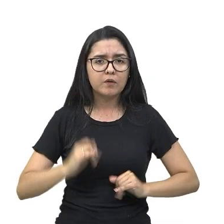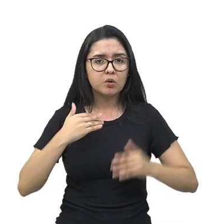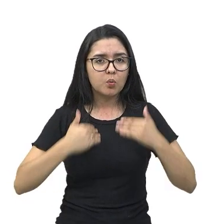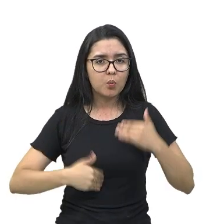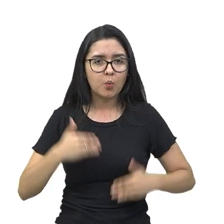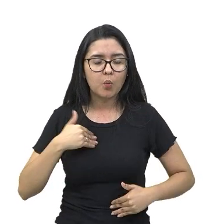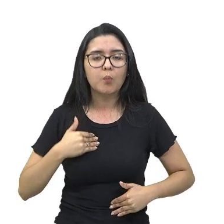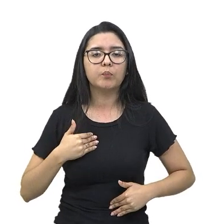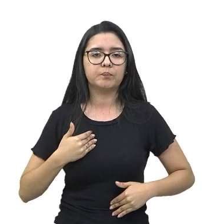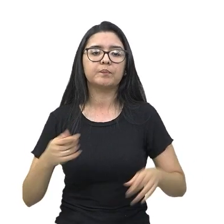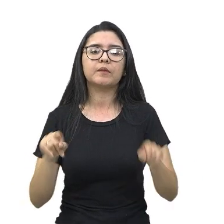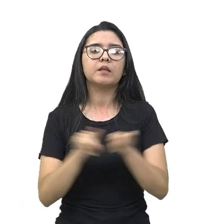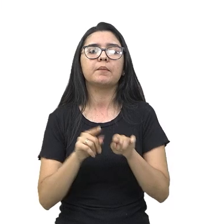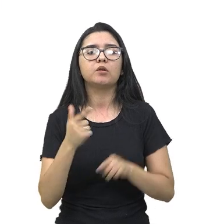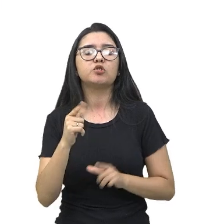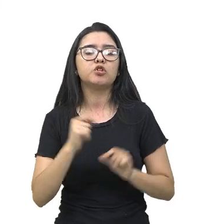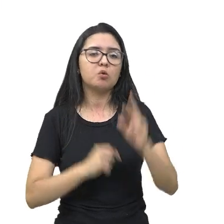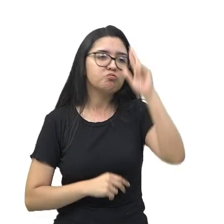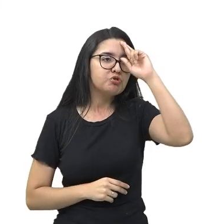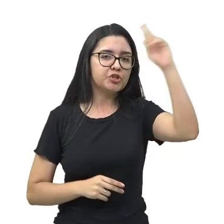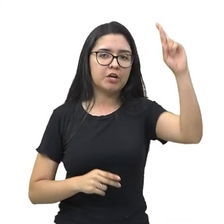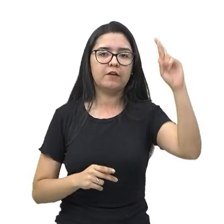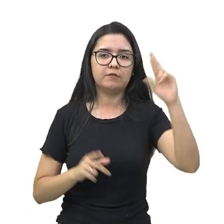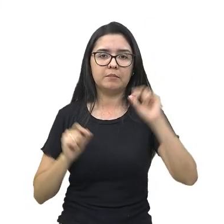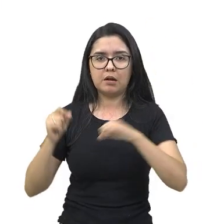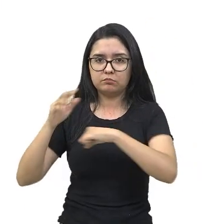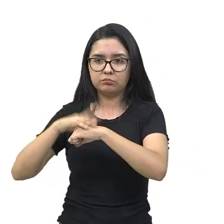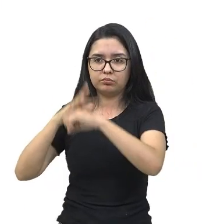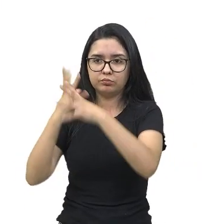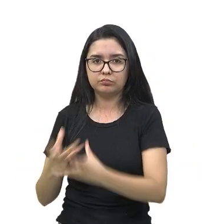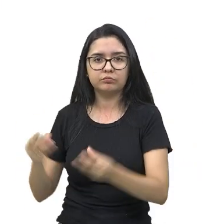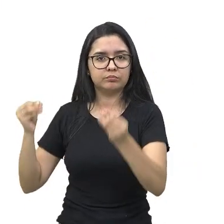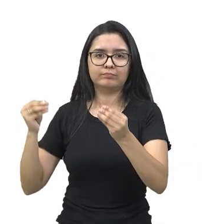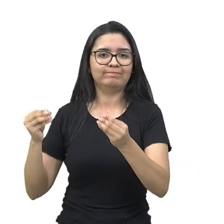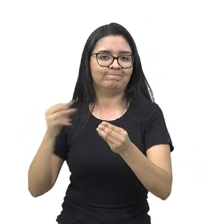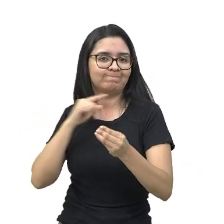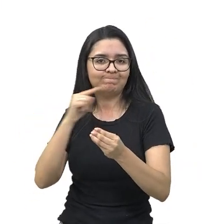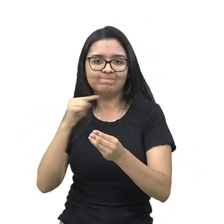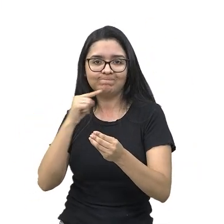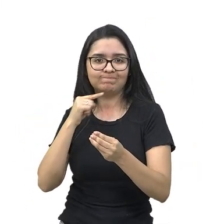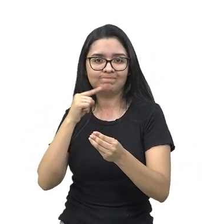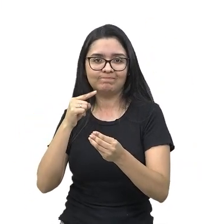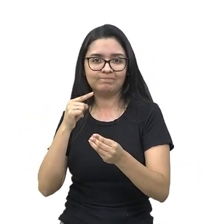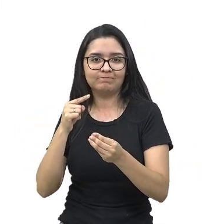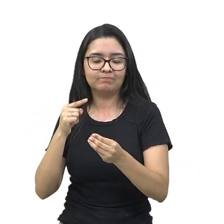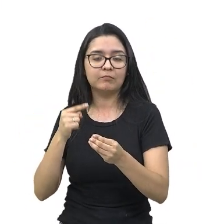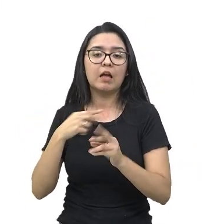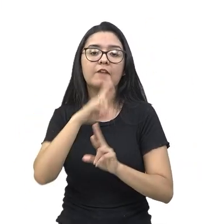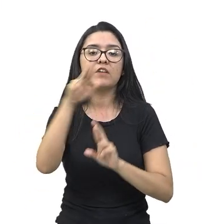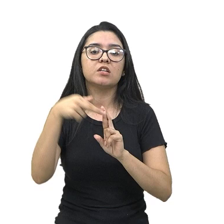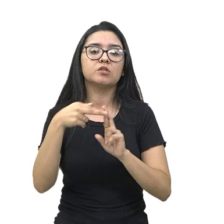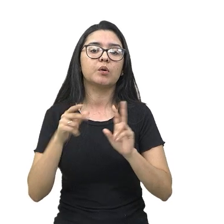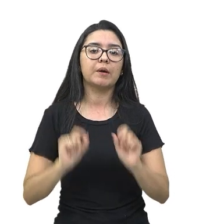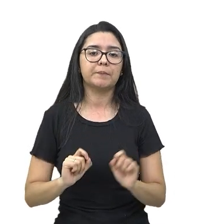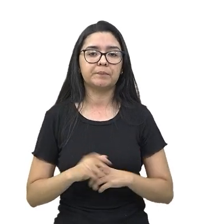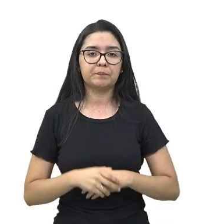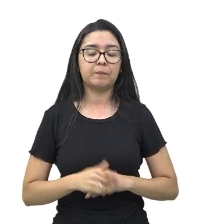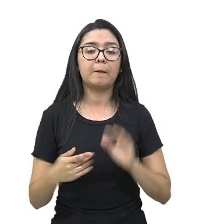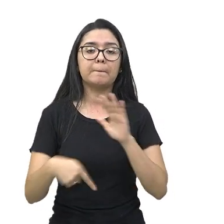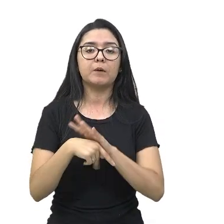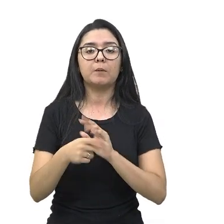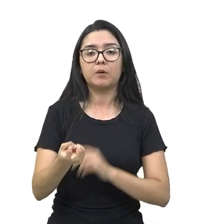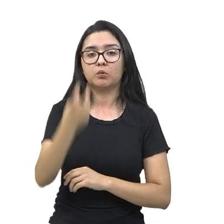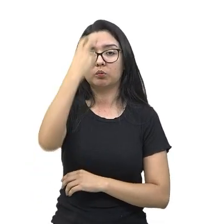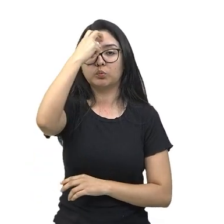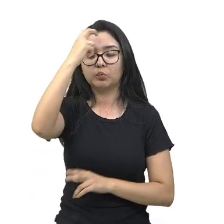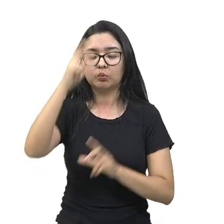não havia pajé que a curasse do seu imenso desejo. Fazendo referência aqui à cultura tupi-guarani